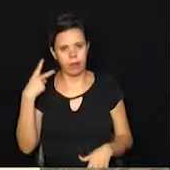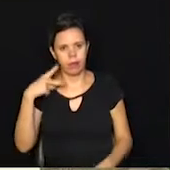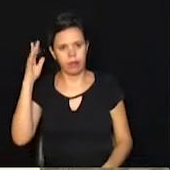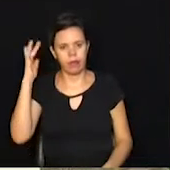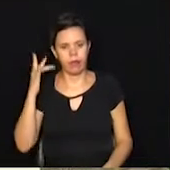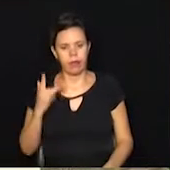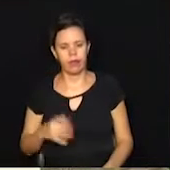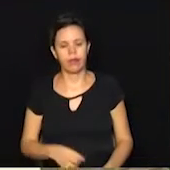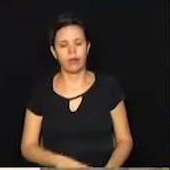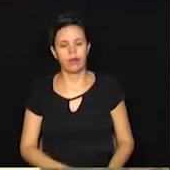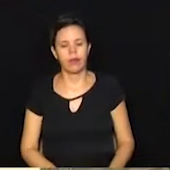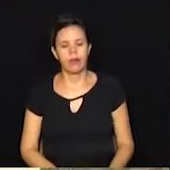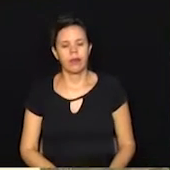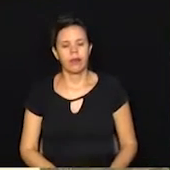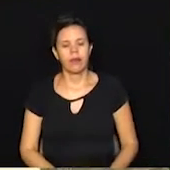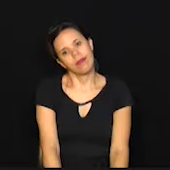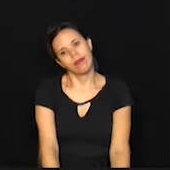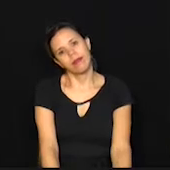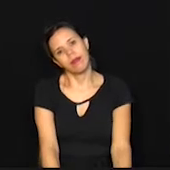pela vereadora Aida Calixto